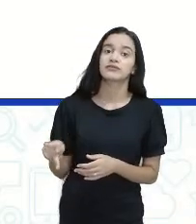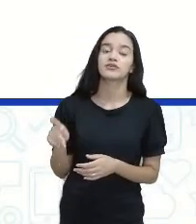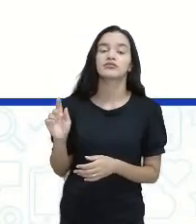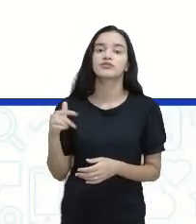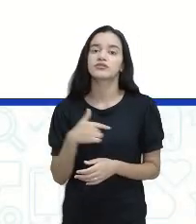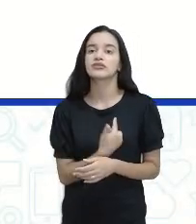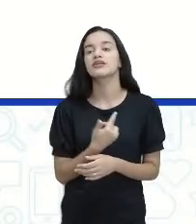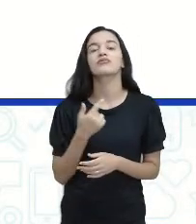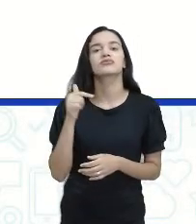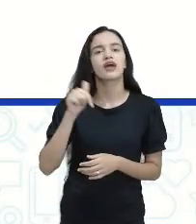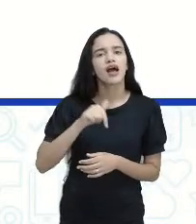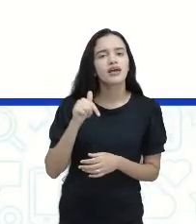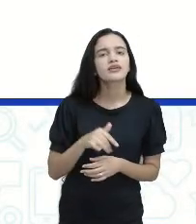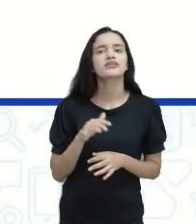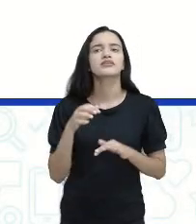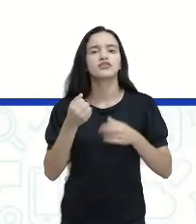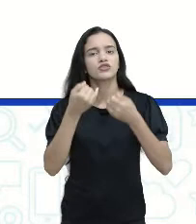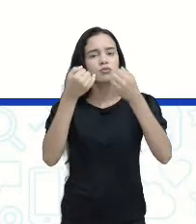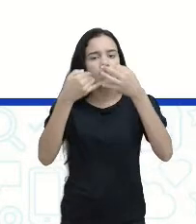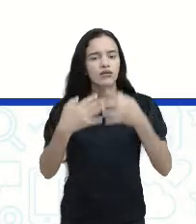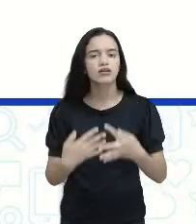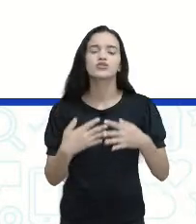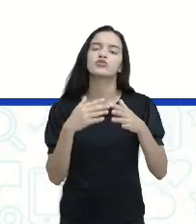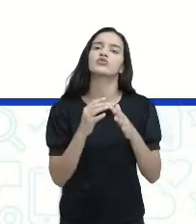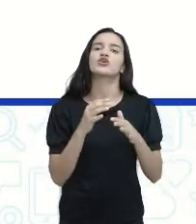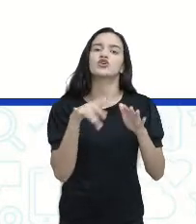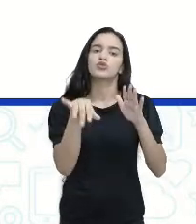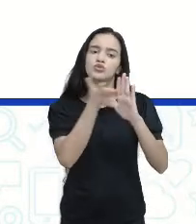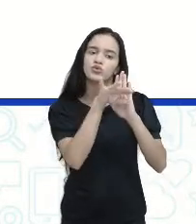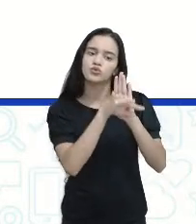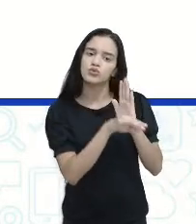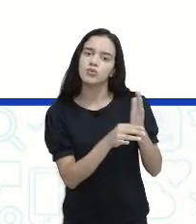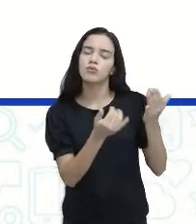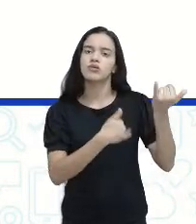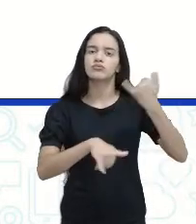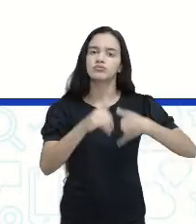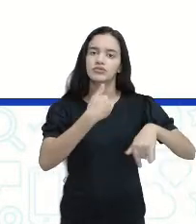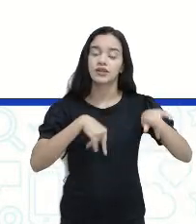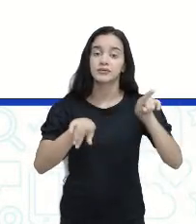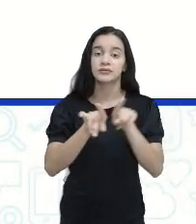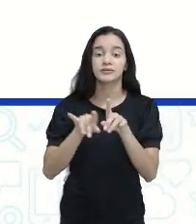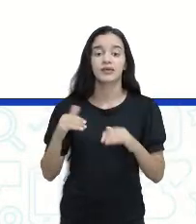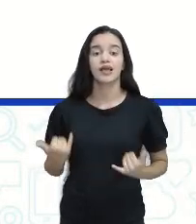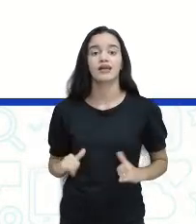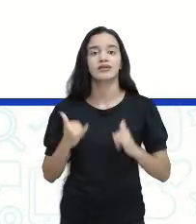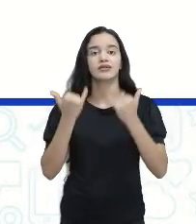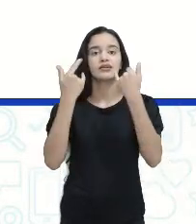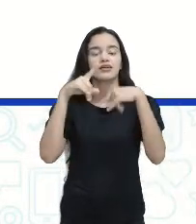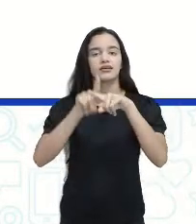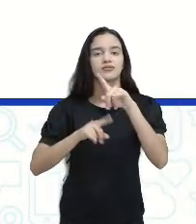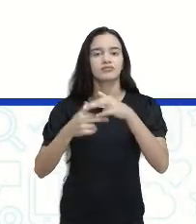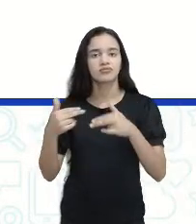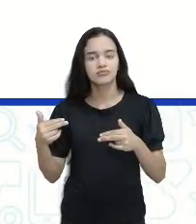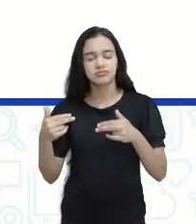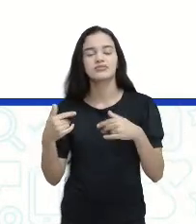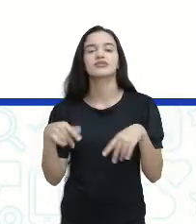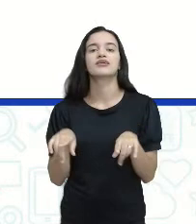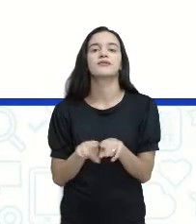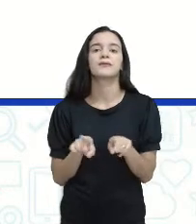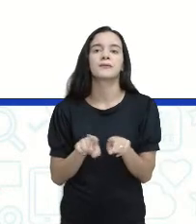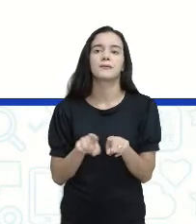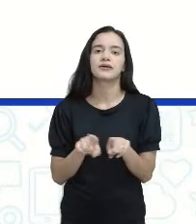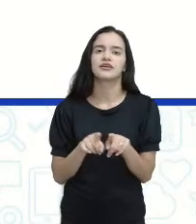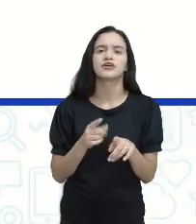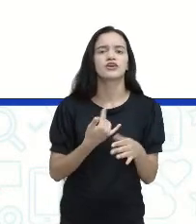aqui, falamos um pouquinho de elemento químico, né? Dos níveis de energia, tá certo? Da matéria, corpo e objeto,